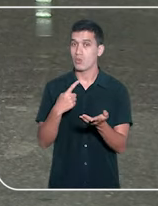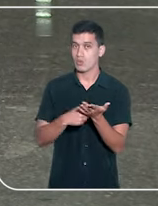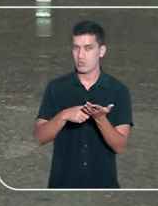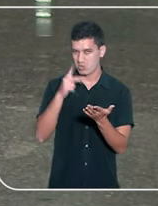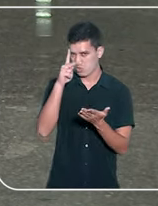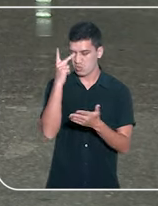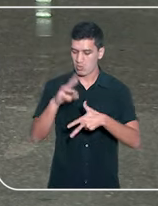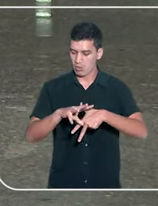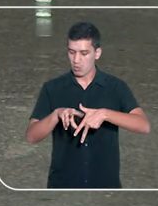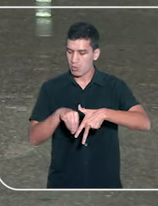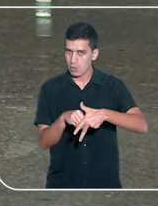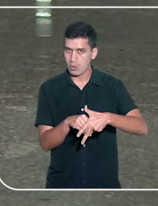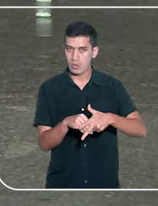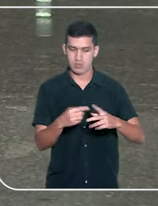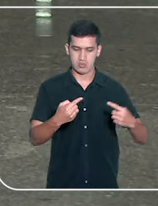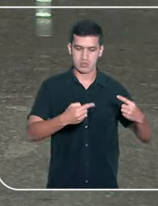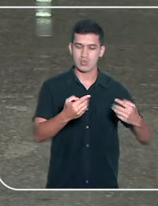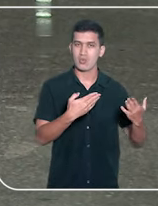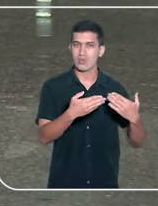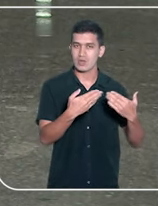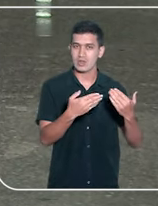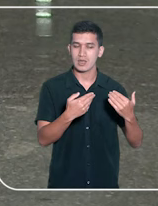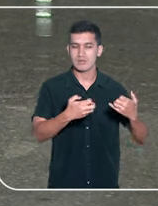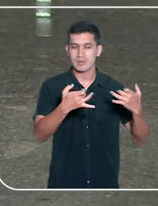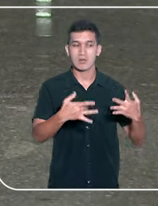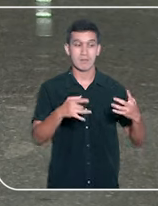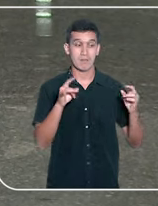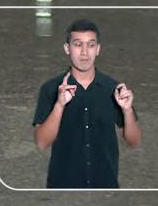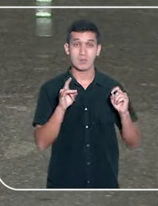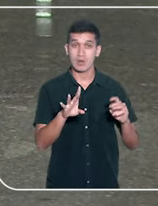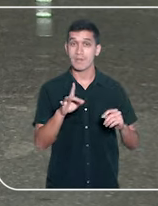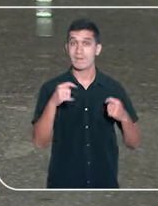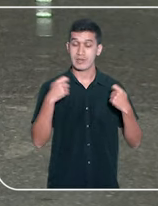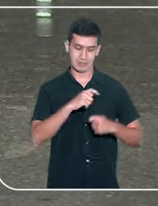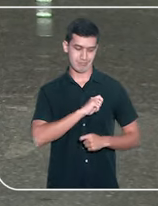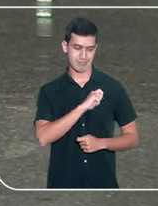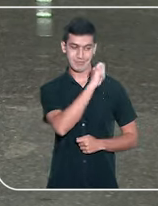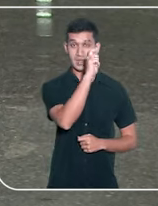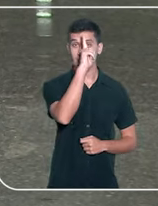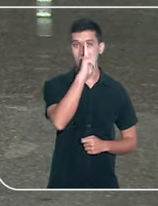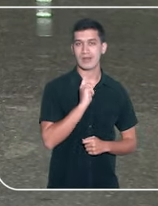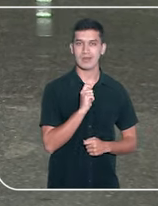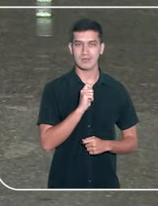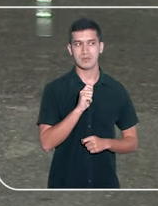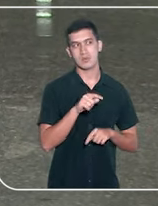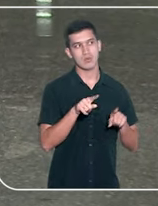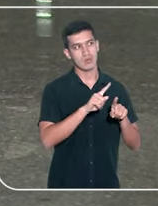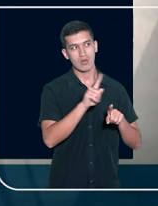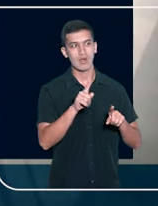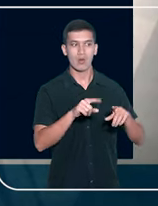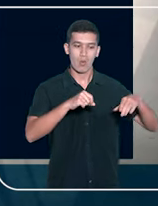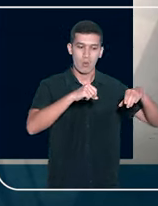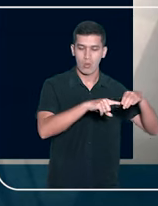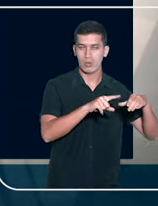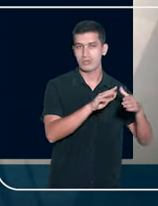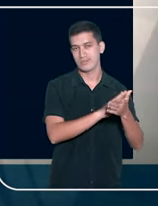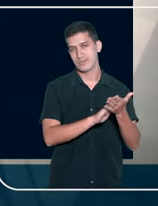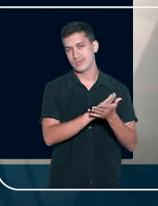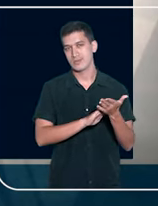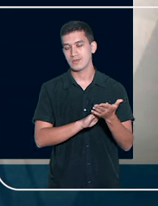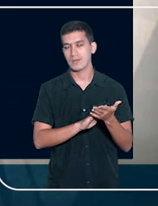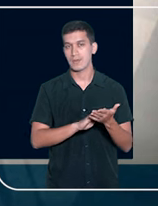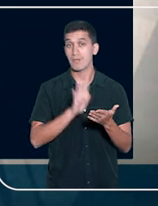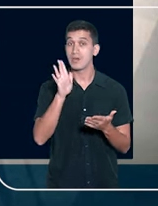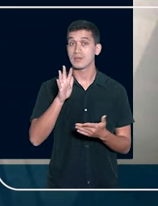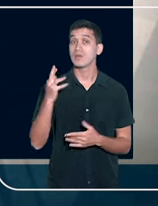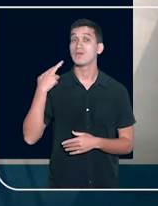teria apenas o objetivo de levá-lo a receber cartões amarelos não afetando o placar dos jogos ao negar o pedido